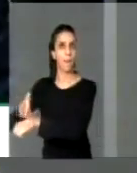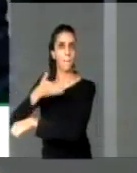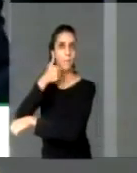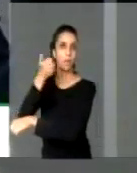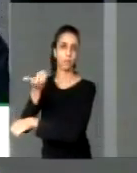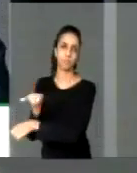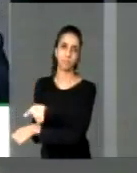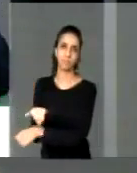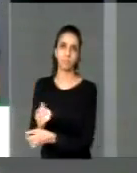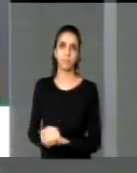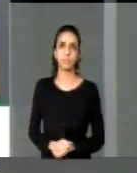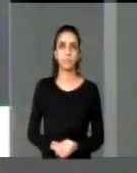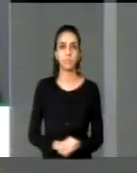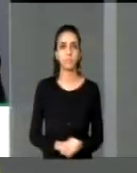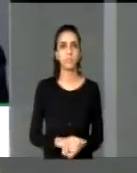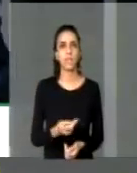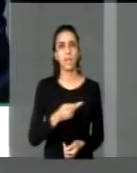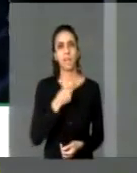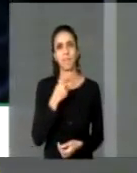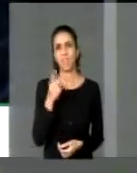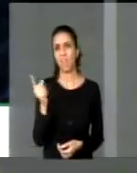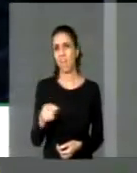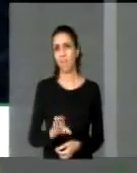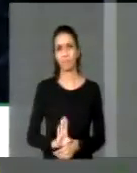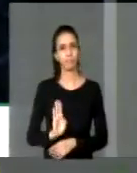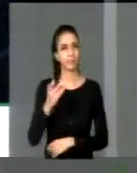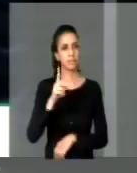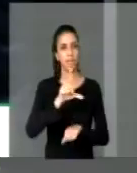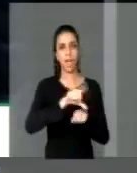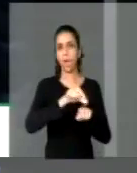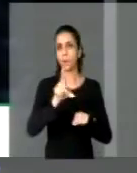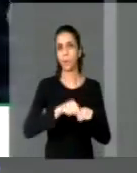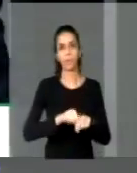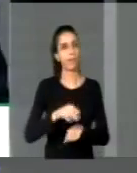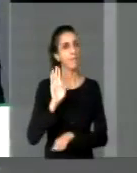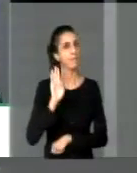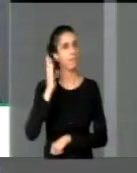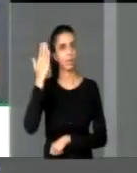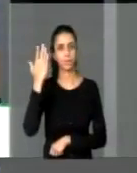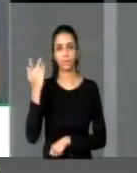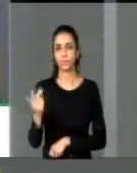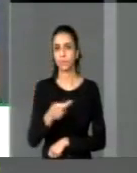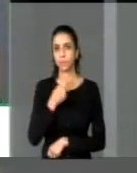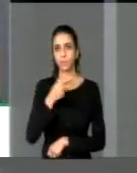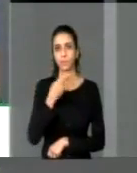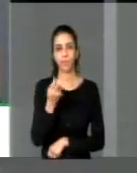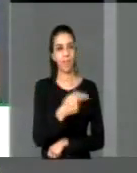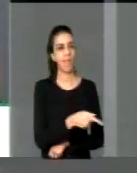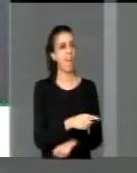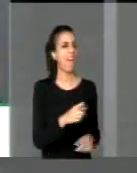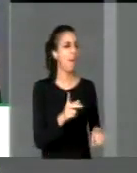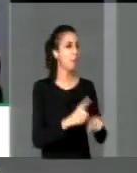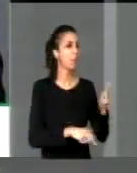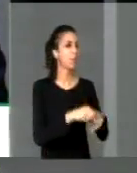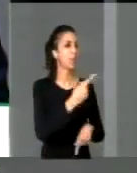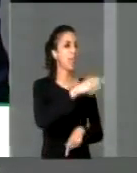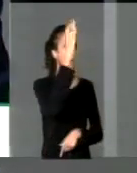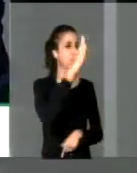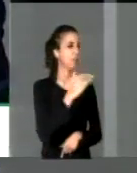local. Isso é uma falácia, isso é um instrumento utilizado para o enfraquecimento da política do desenvolvimento